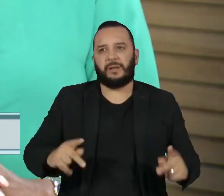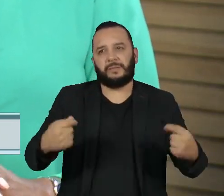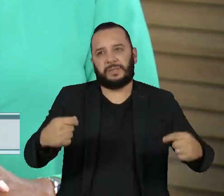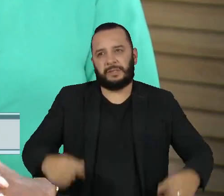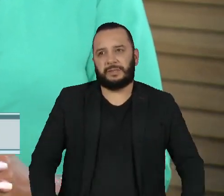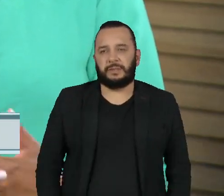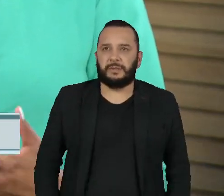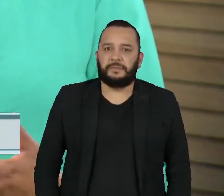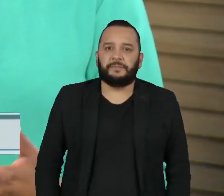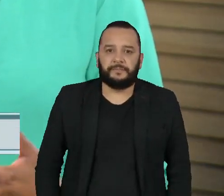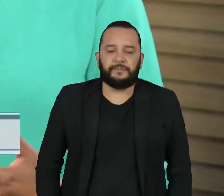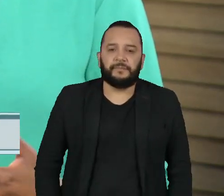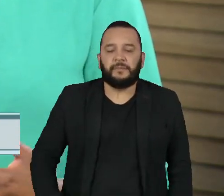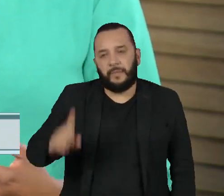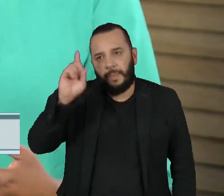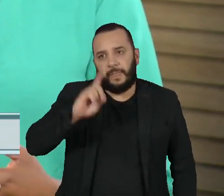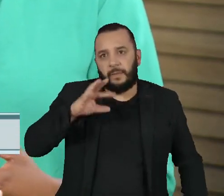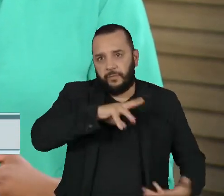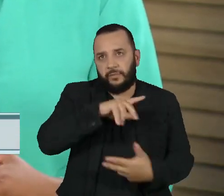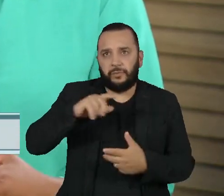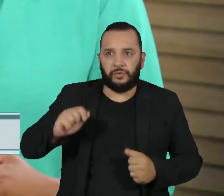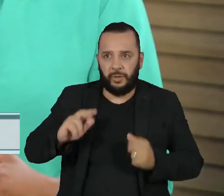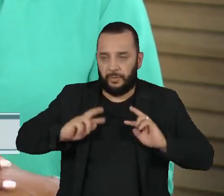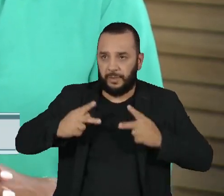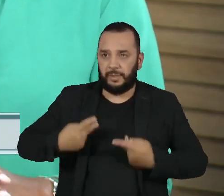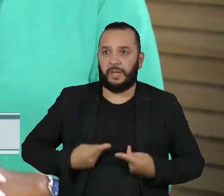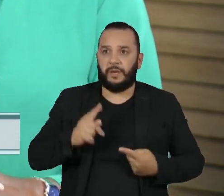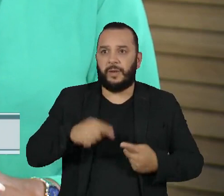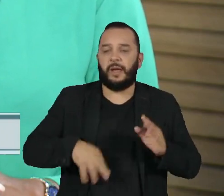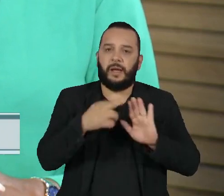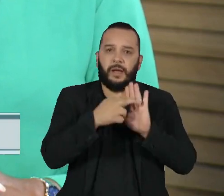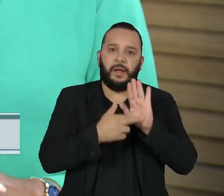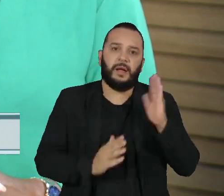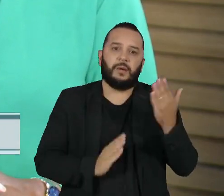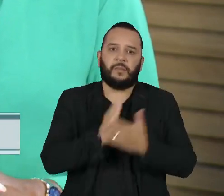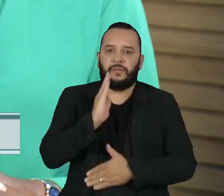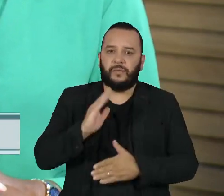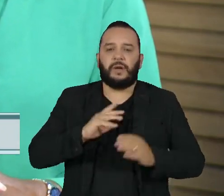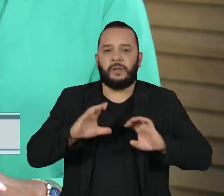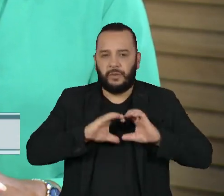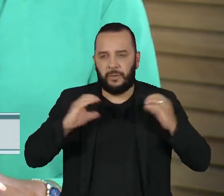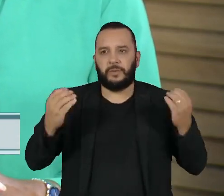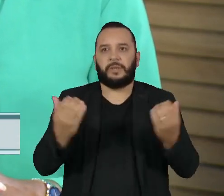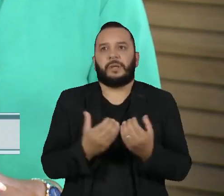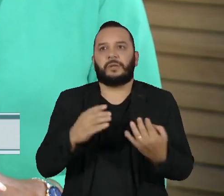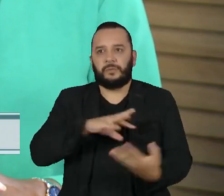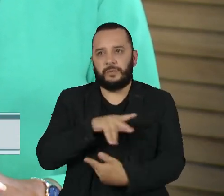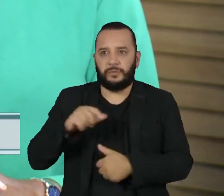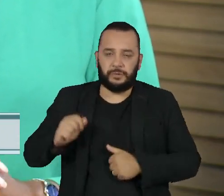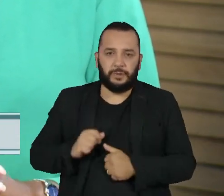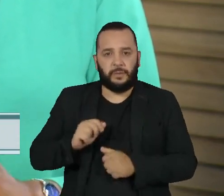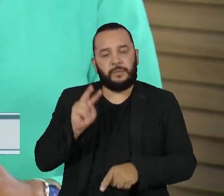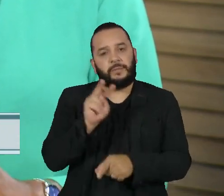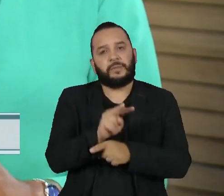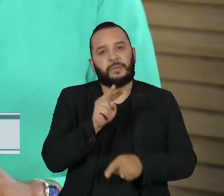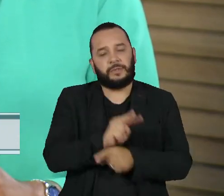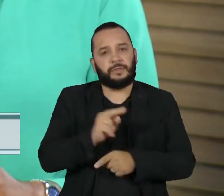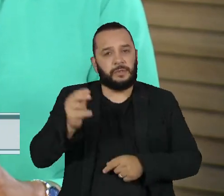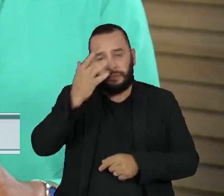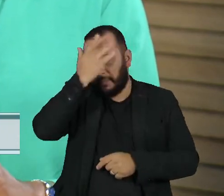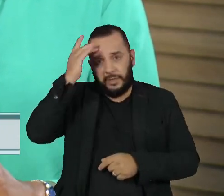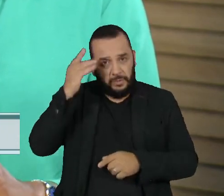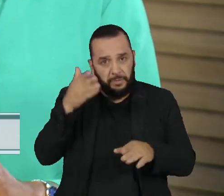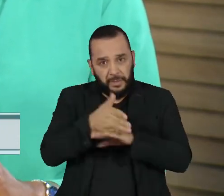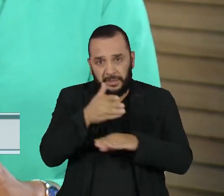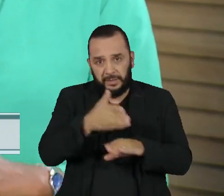O direito internacional humanitário é o conjunto de regras aprovadas pela comunidade internacional para proteger quem não